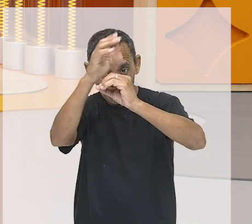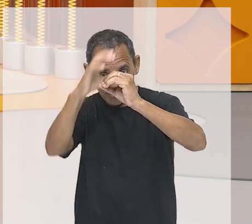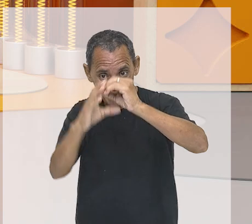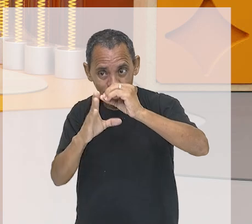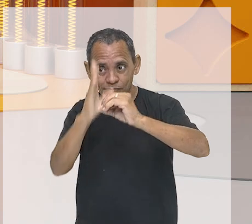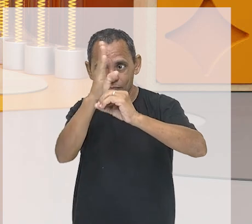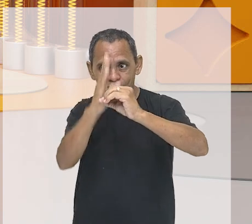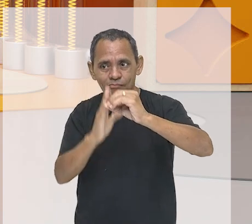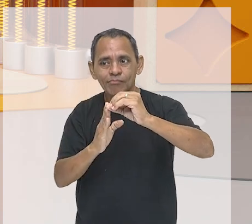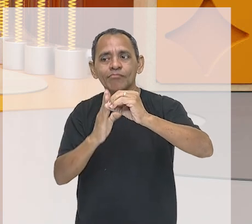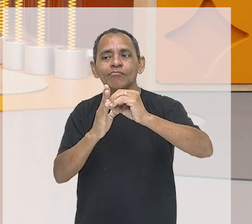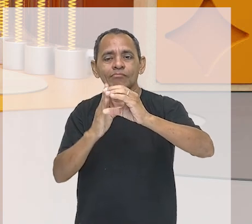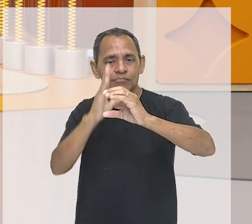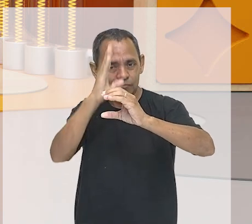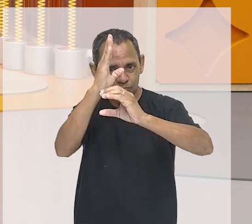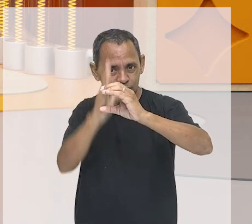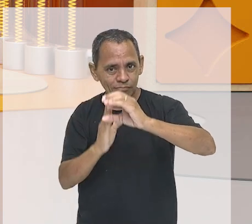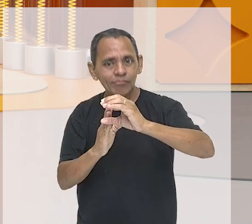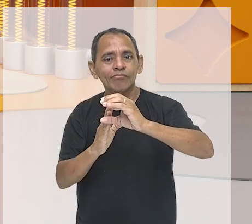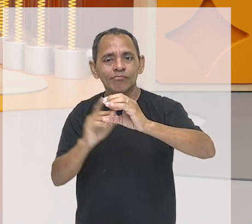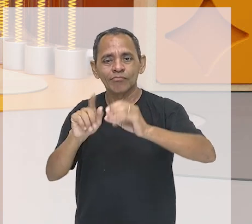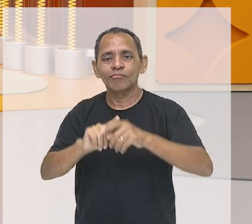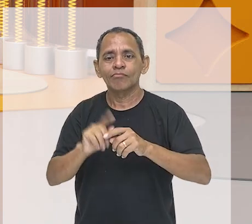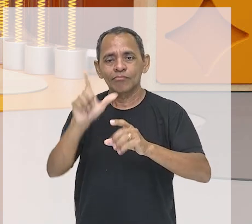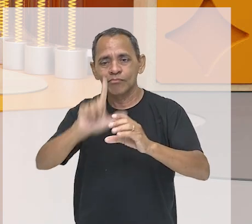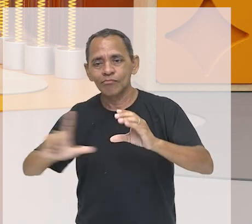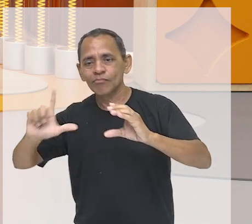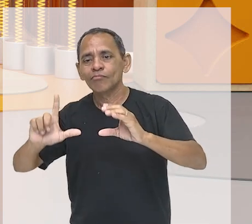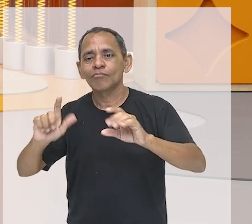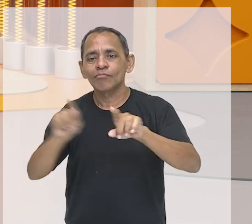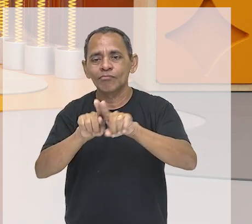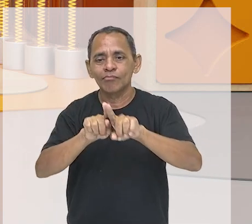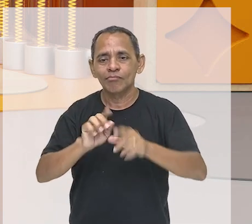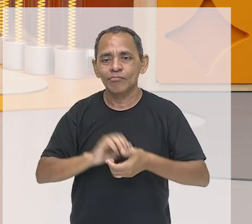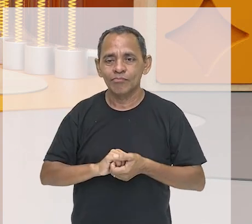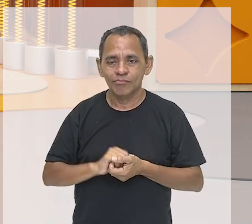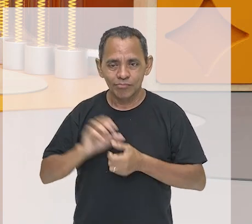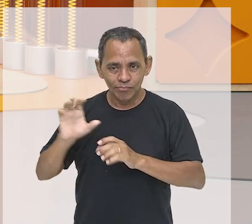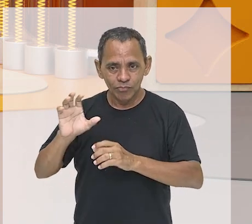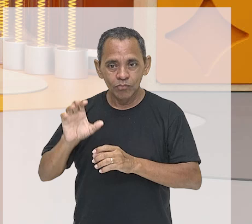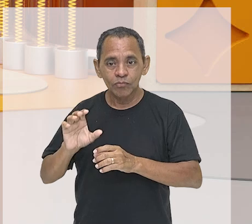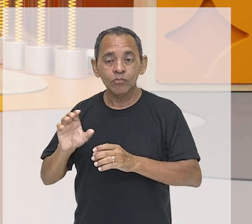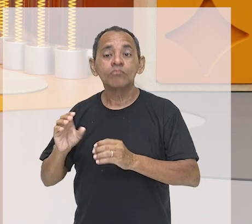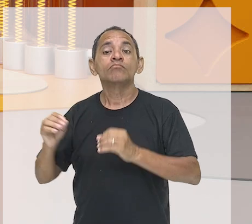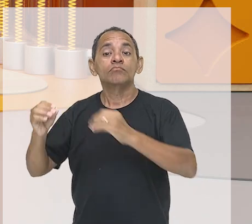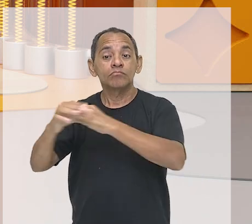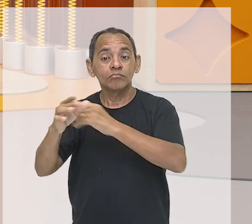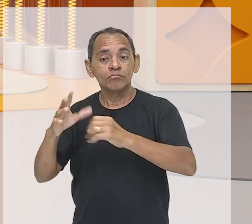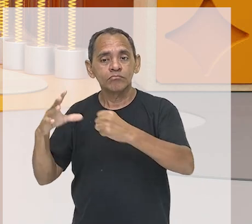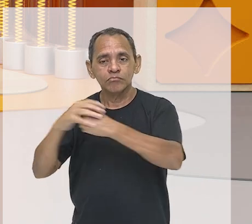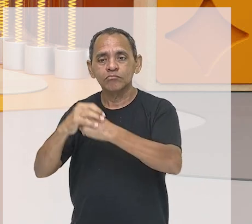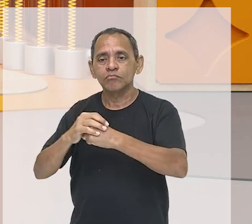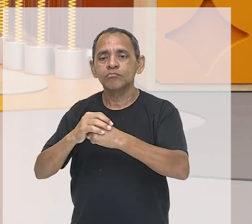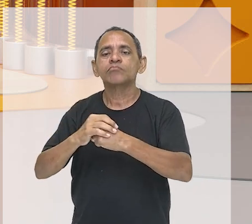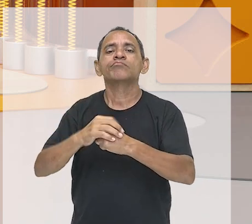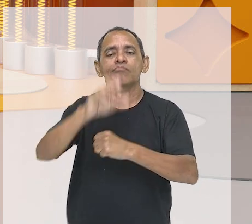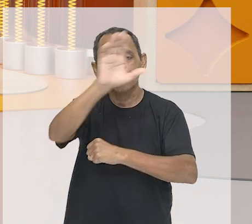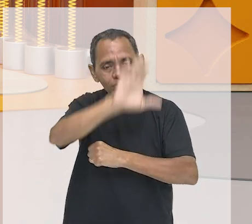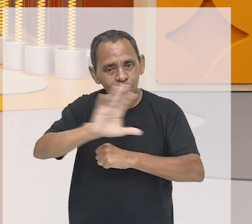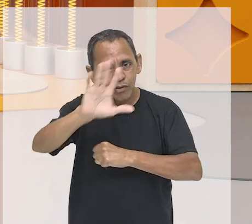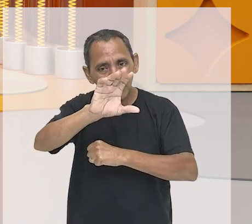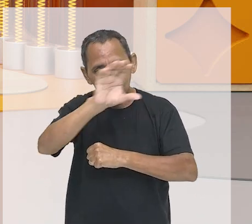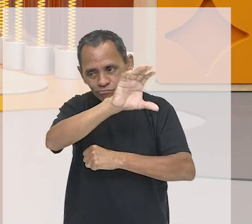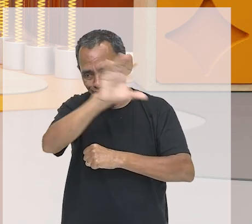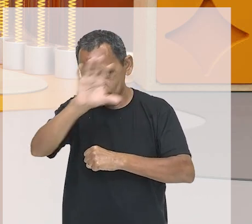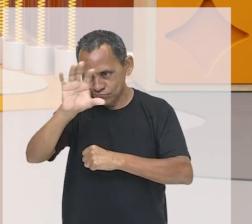nós temos ali a parte leste, então, quase toda que tomada aí por esses três continentes, os quais nós